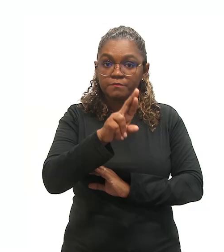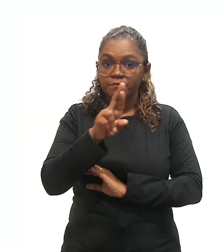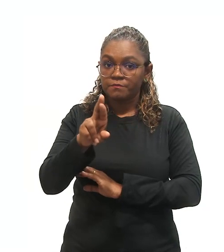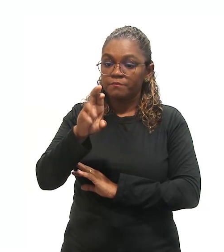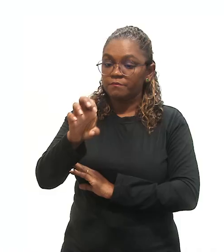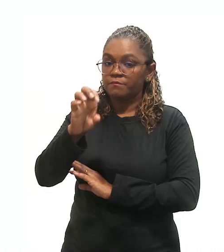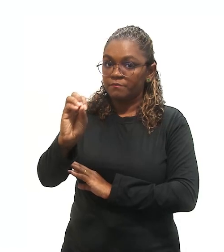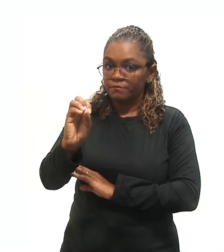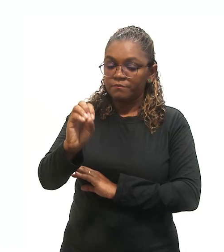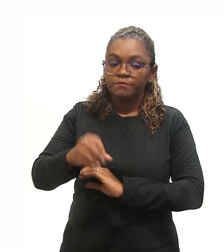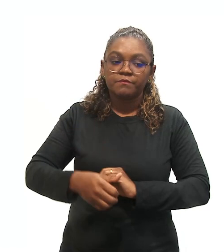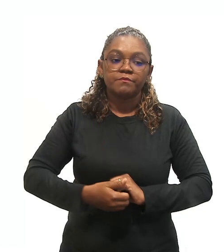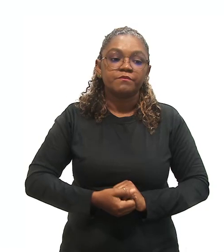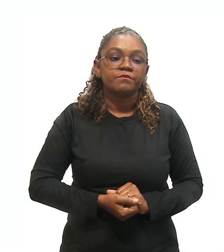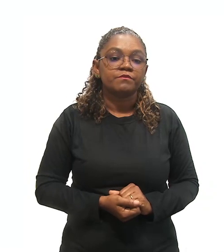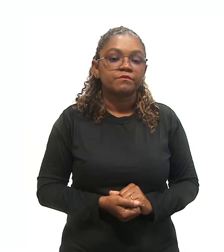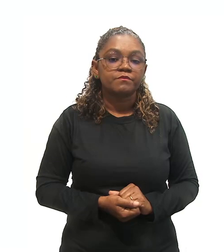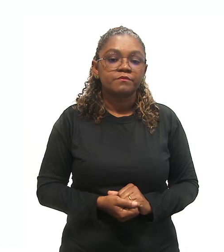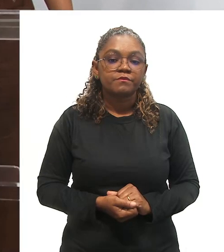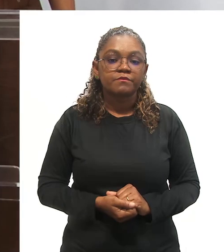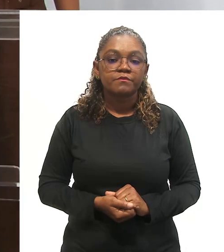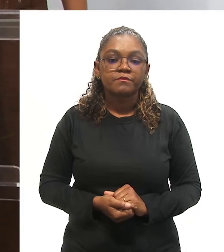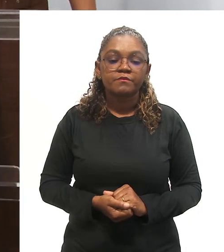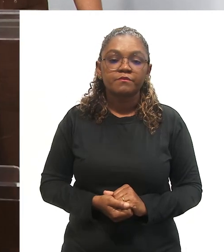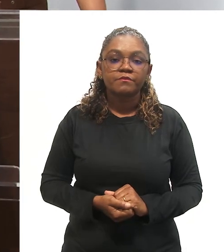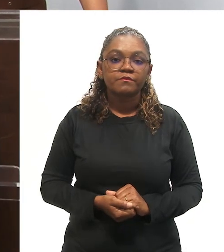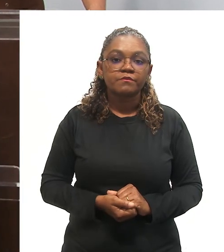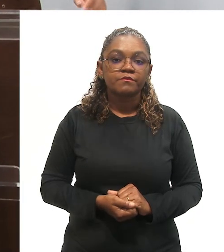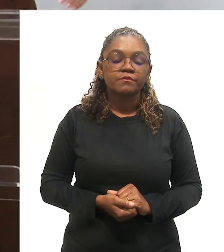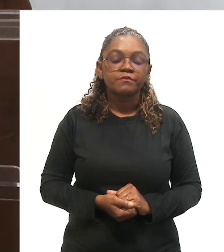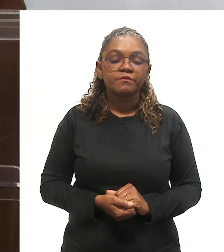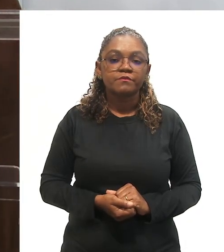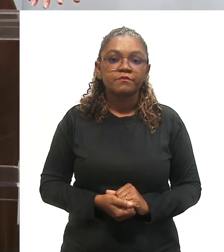orçamentária. E é interessante que se diga,